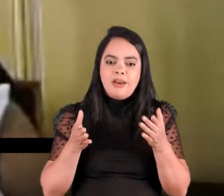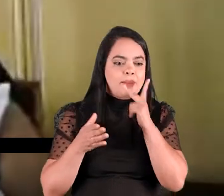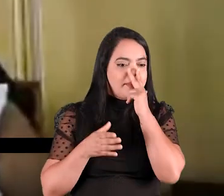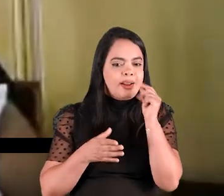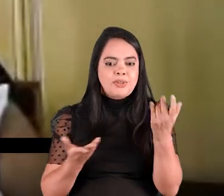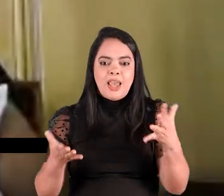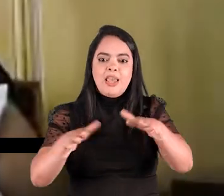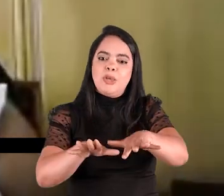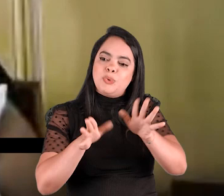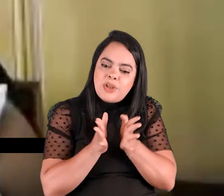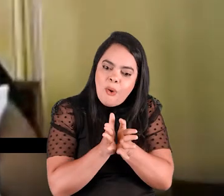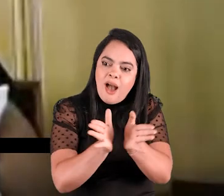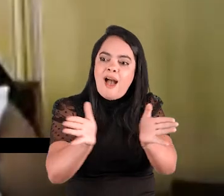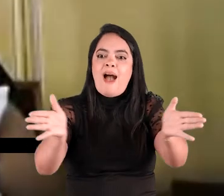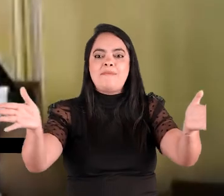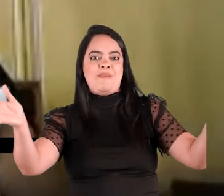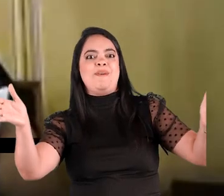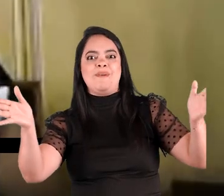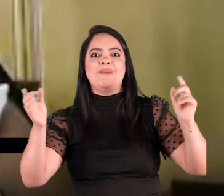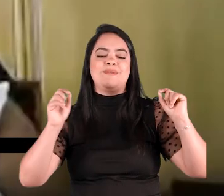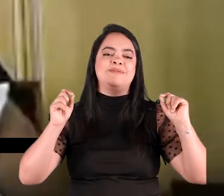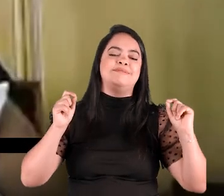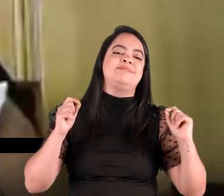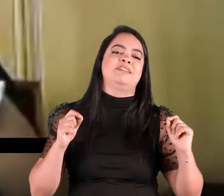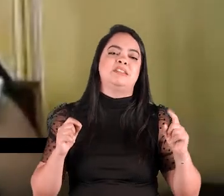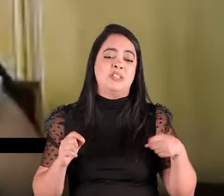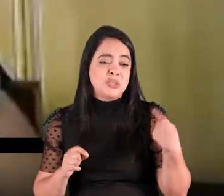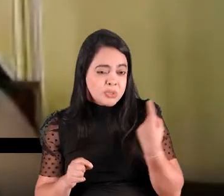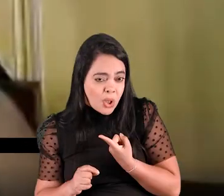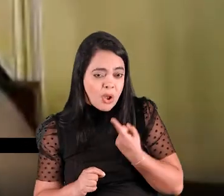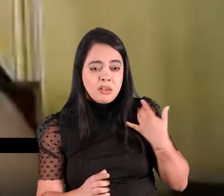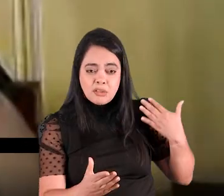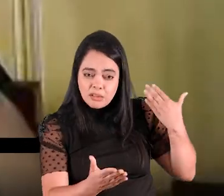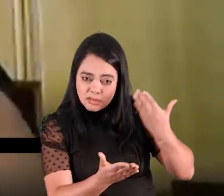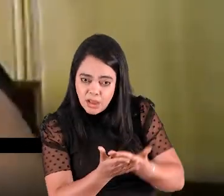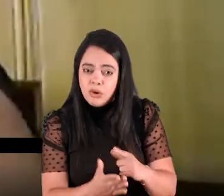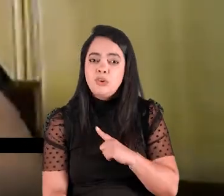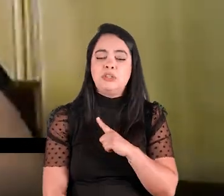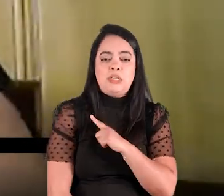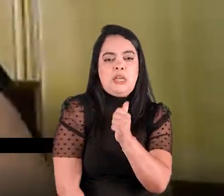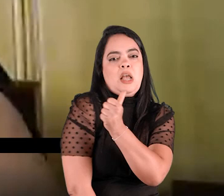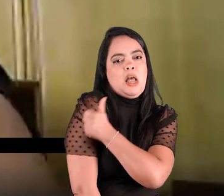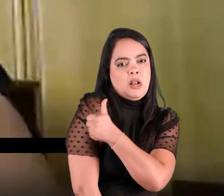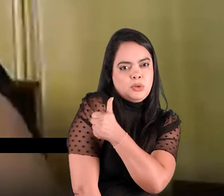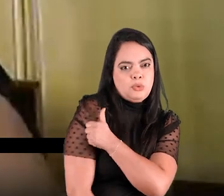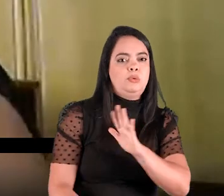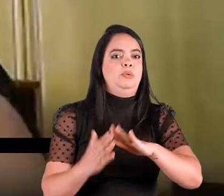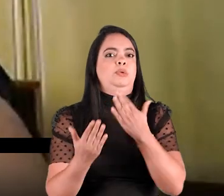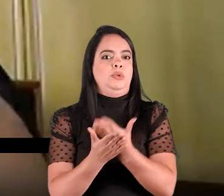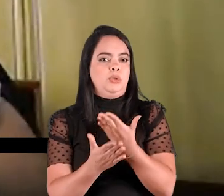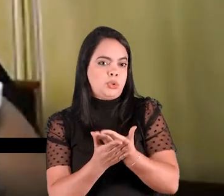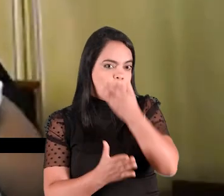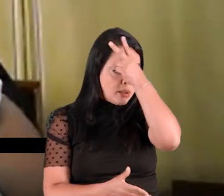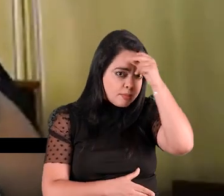inclusão da pessoa com deficiência especificamente, a gente ainda tem muitos estudantes na nossa rede municipal, aqui em Belo